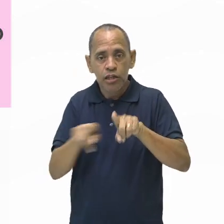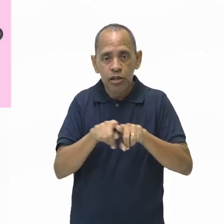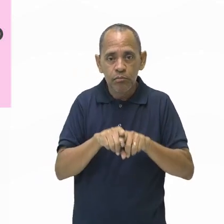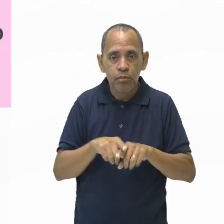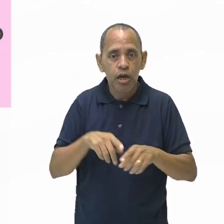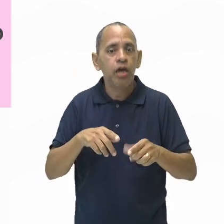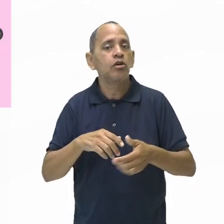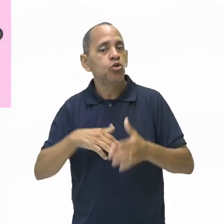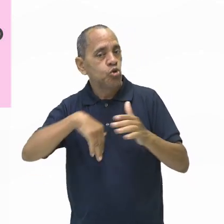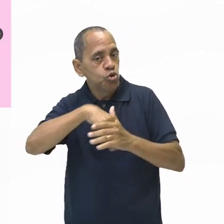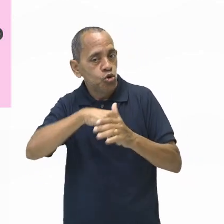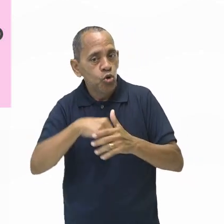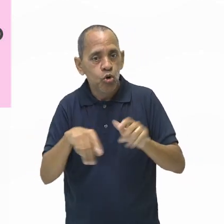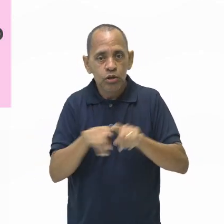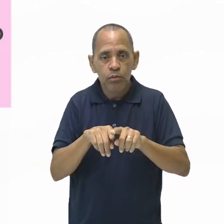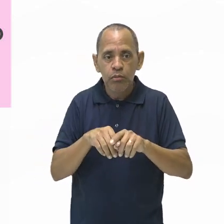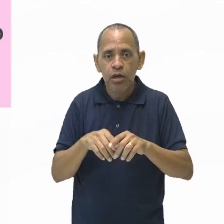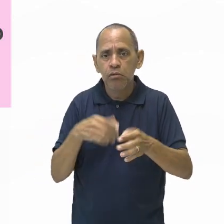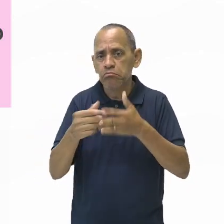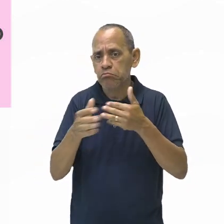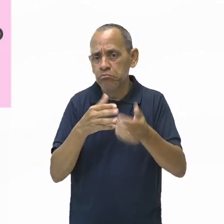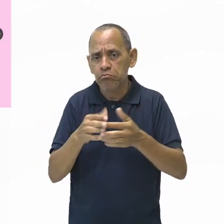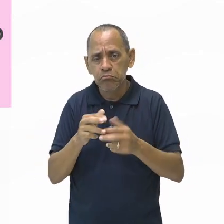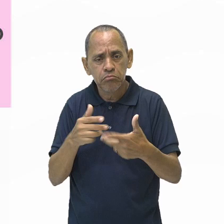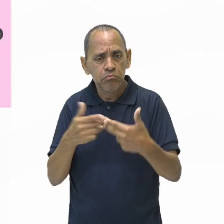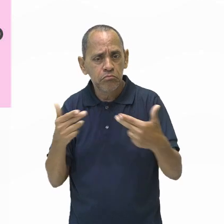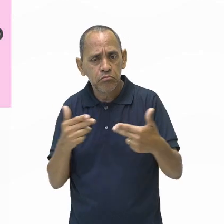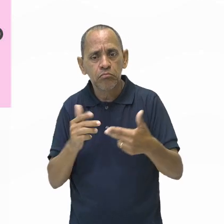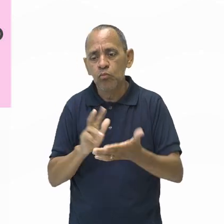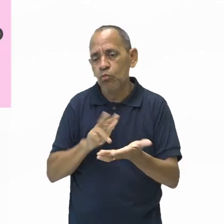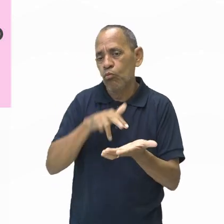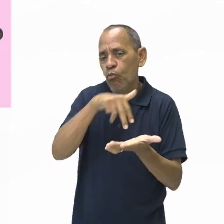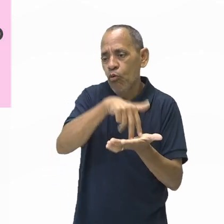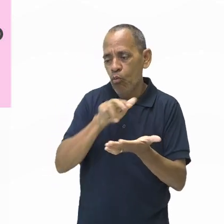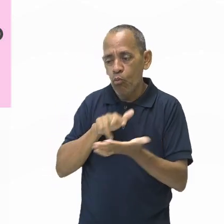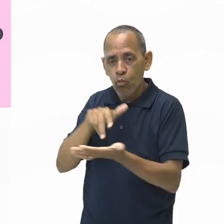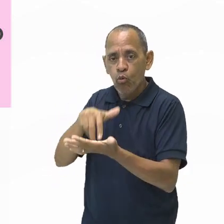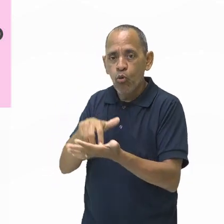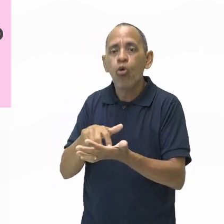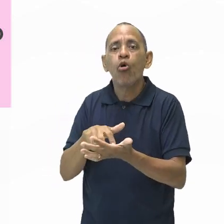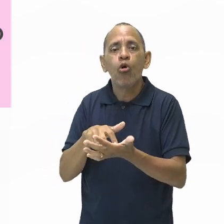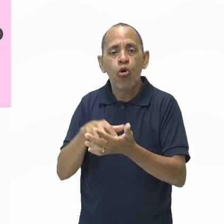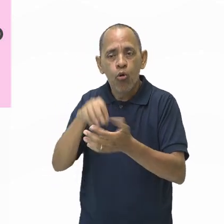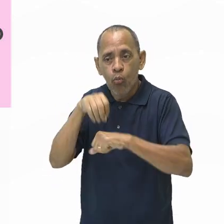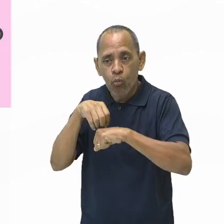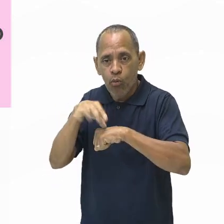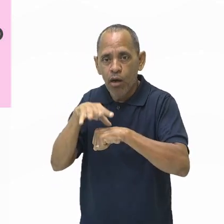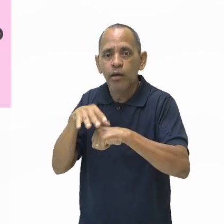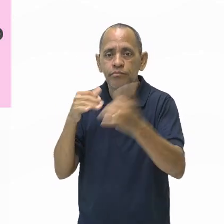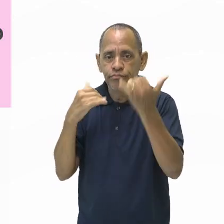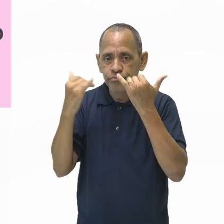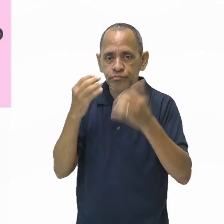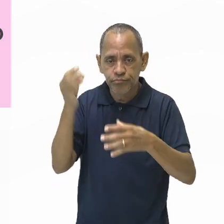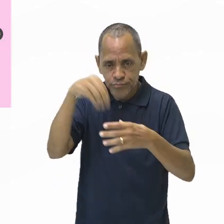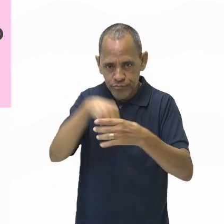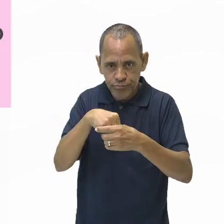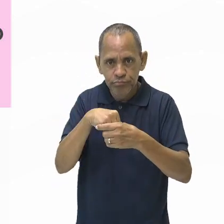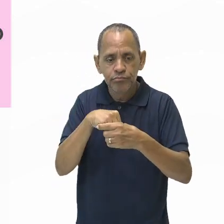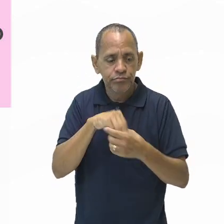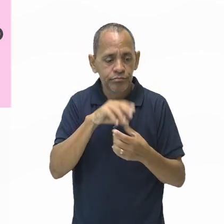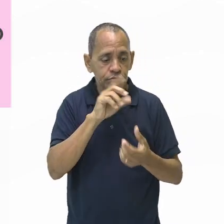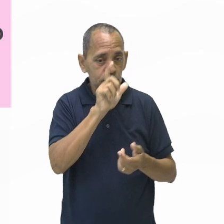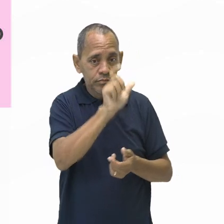várias opções aí do que a gente pode se posicionar ou passar essa informação. Aí, dentro do resumo, eu só vou colocar o